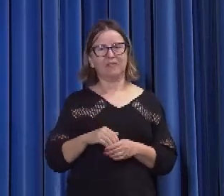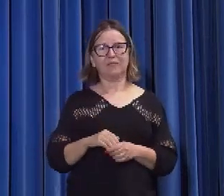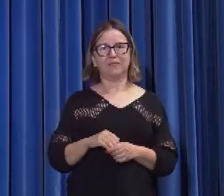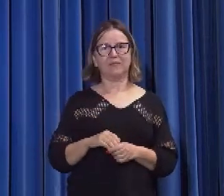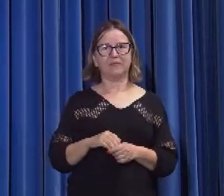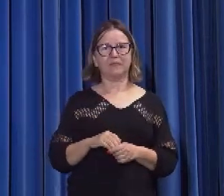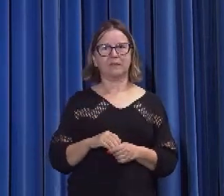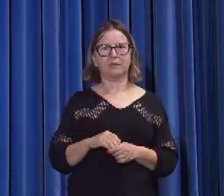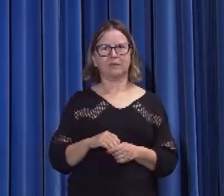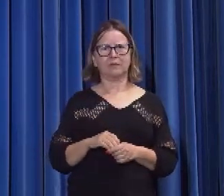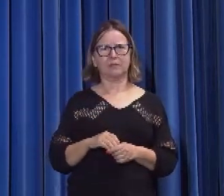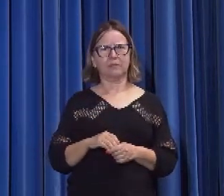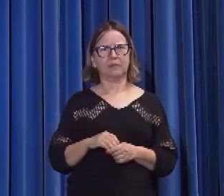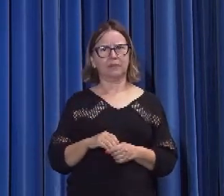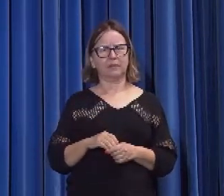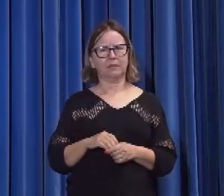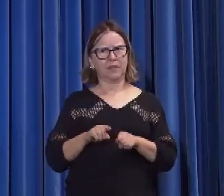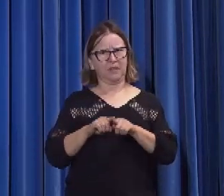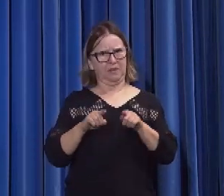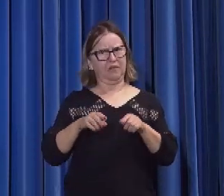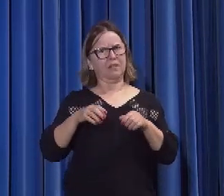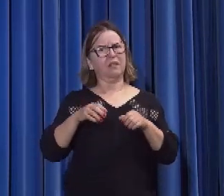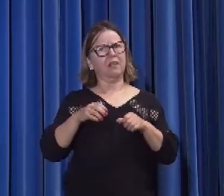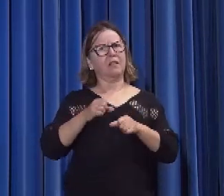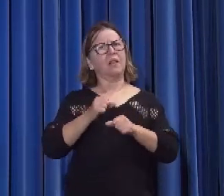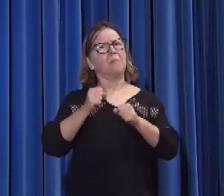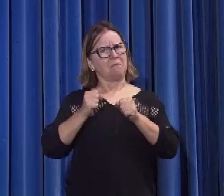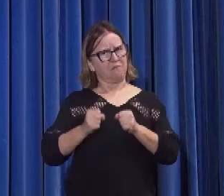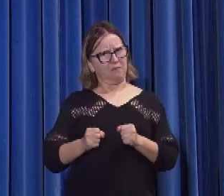Mas isso é possível?